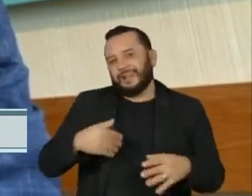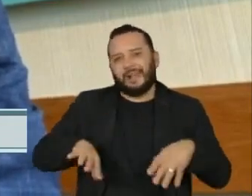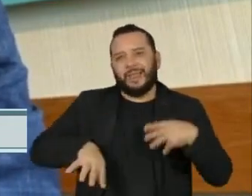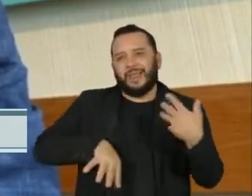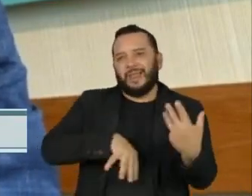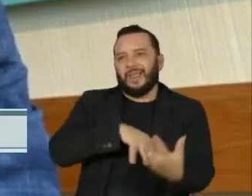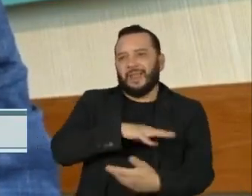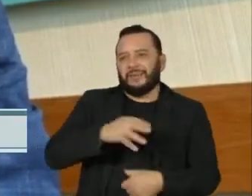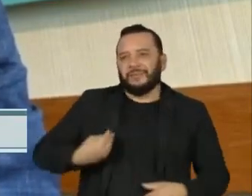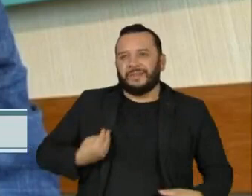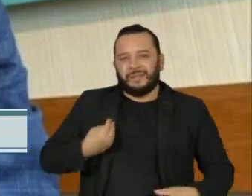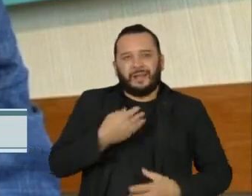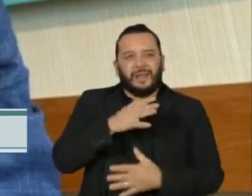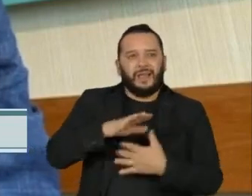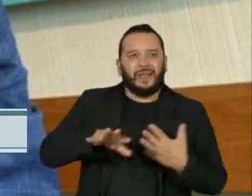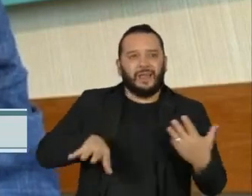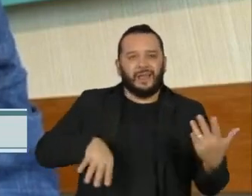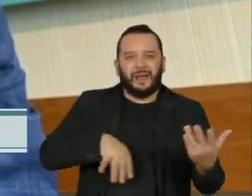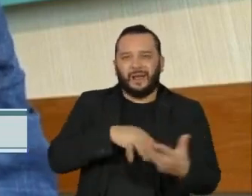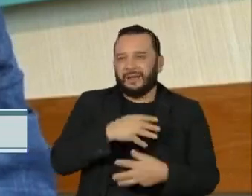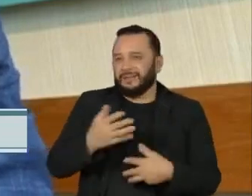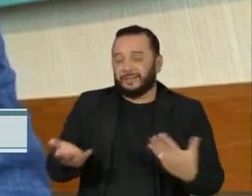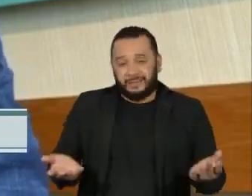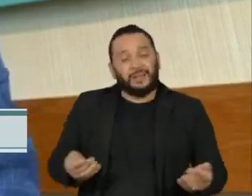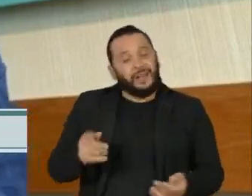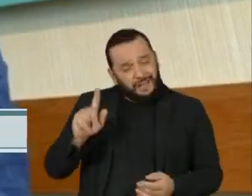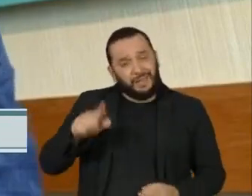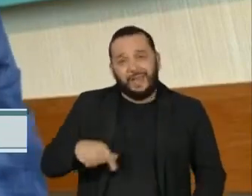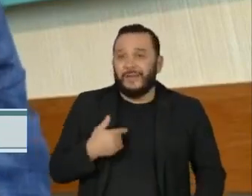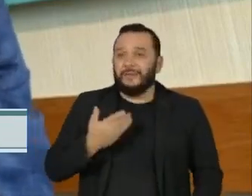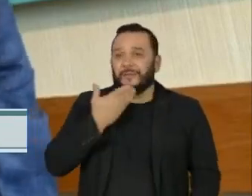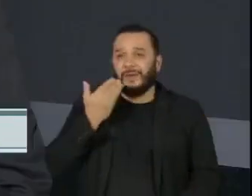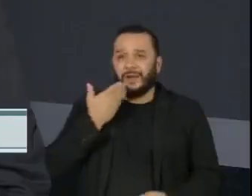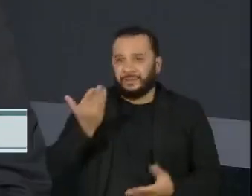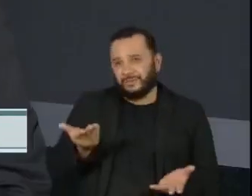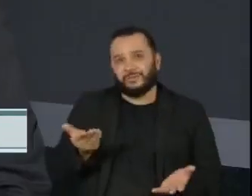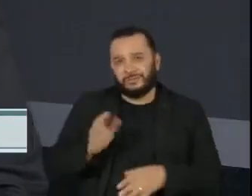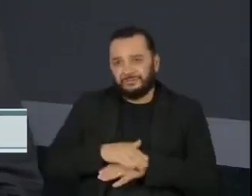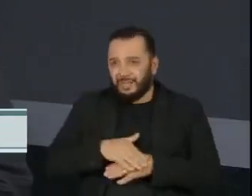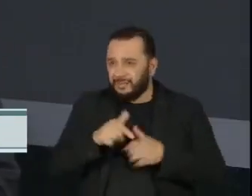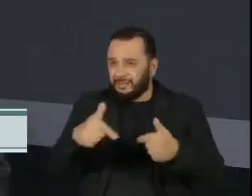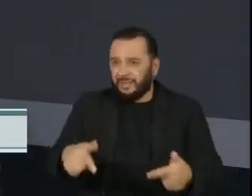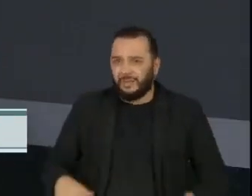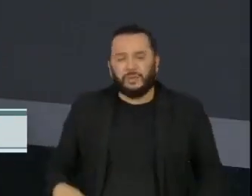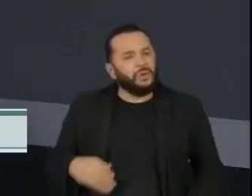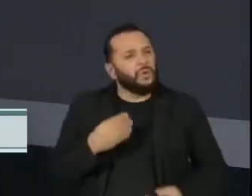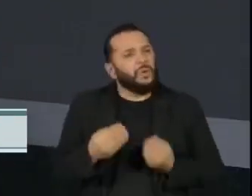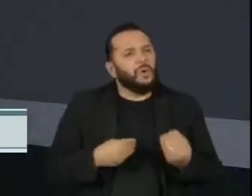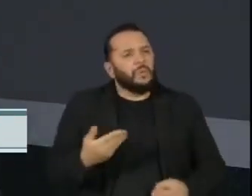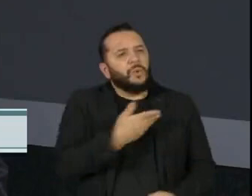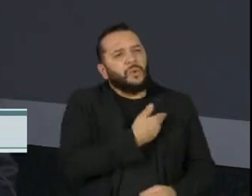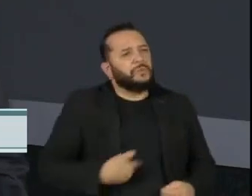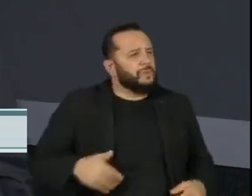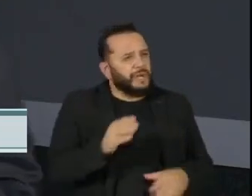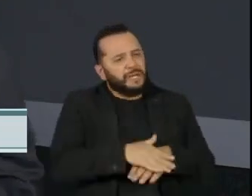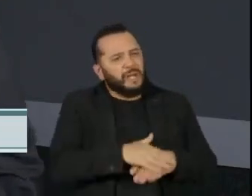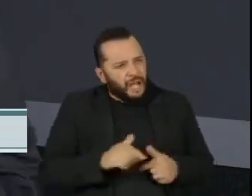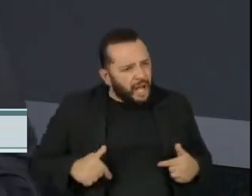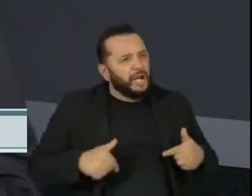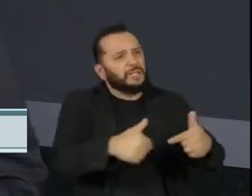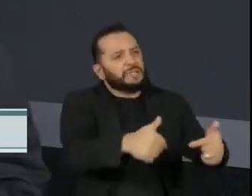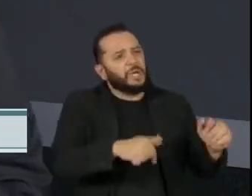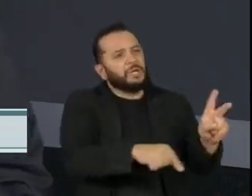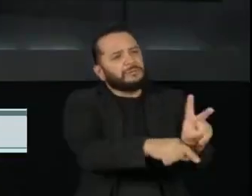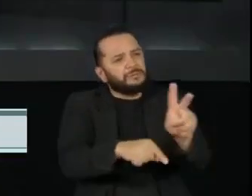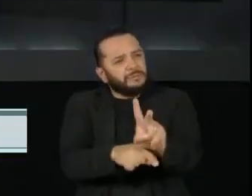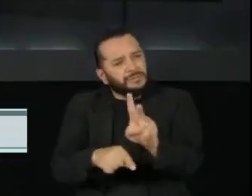tão aparentemente fáceis de se conduzir. Como é que as políticas públicas podem contribuir para